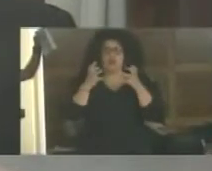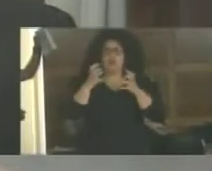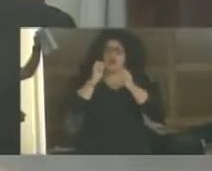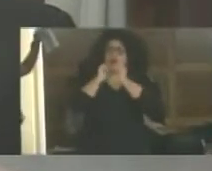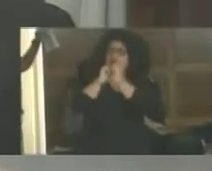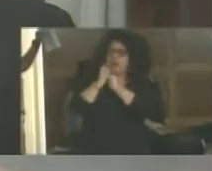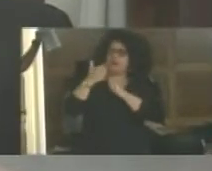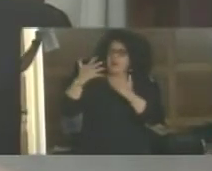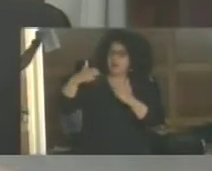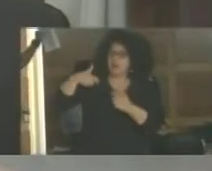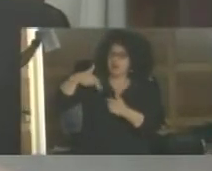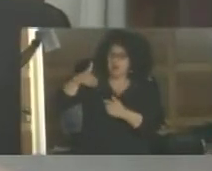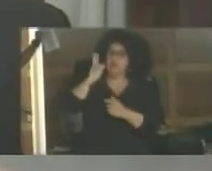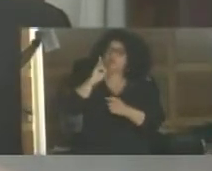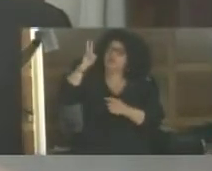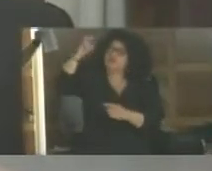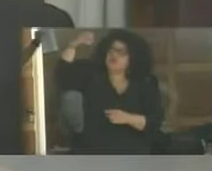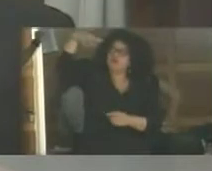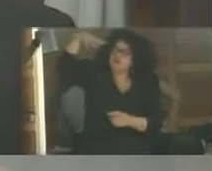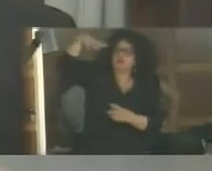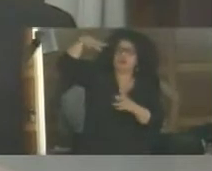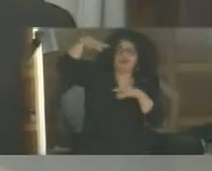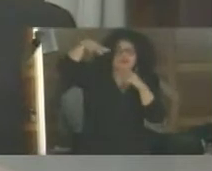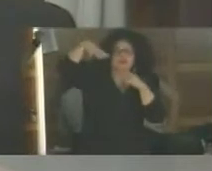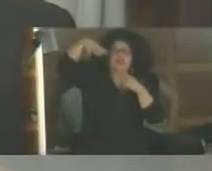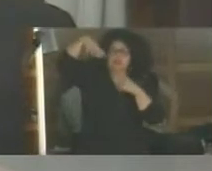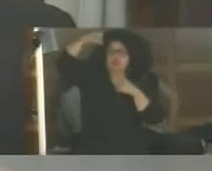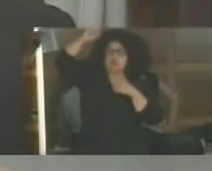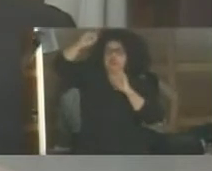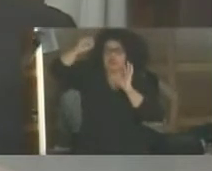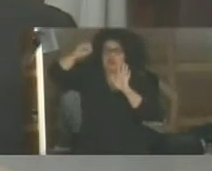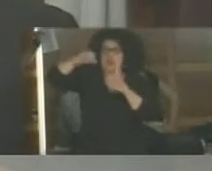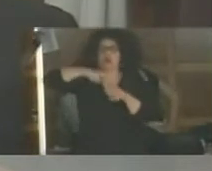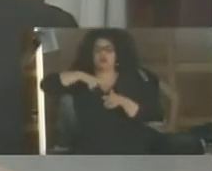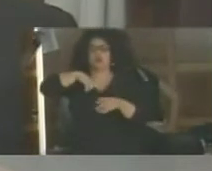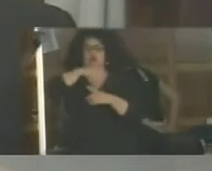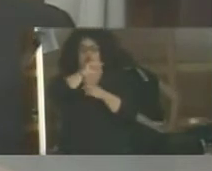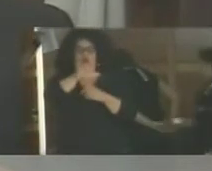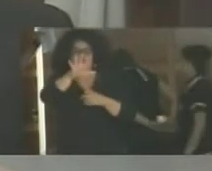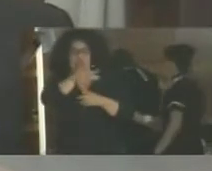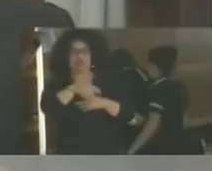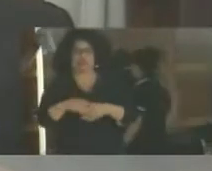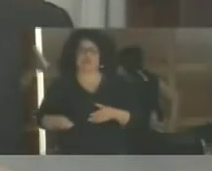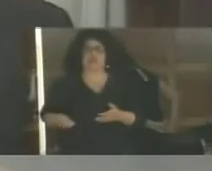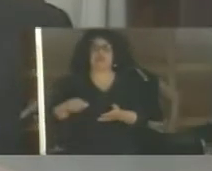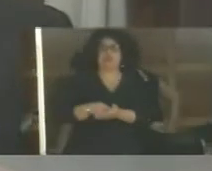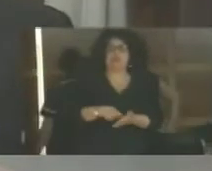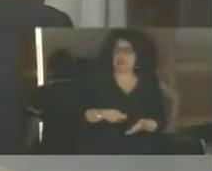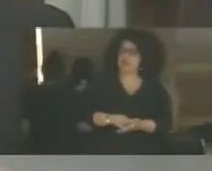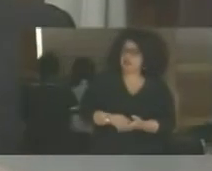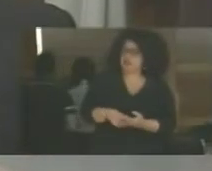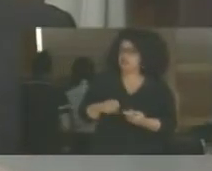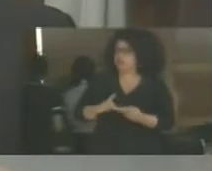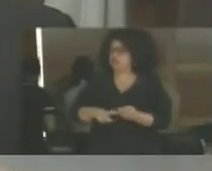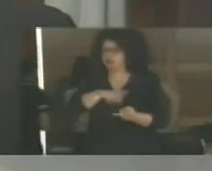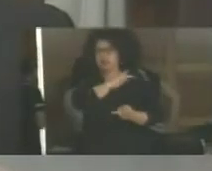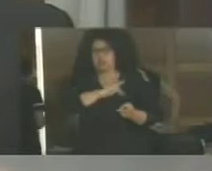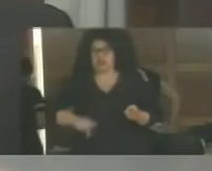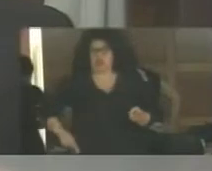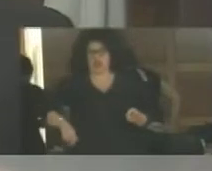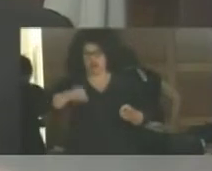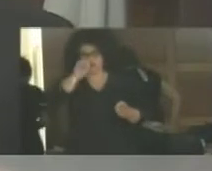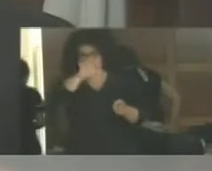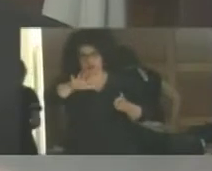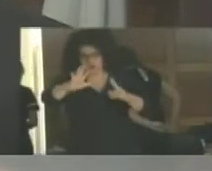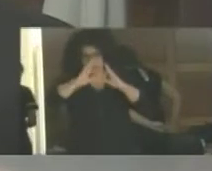passar por ali, querem ver a lâmpada acesa, mas não sabem que por trás tem uma associação brigando, por trás tem um presidente de associação, por